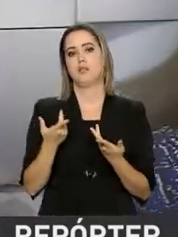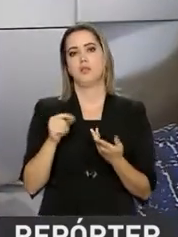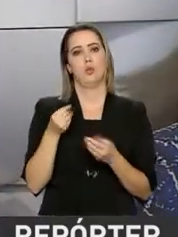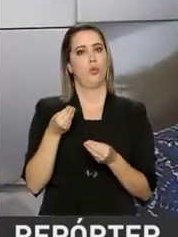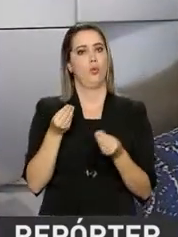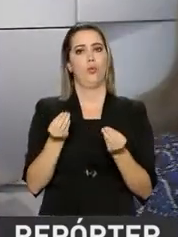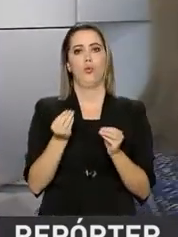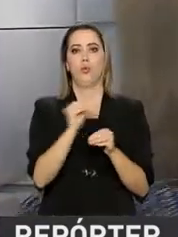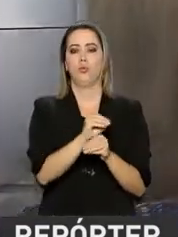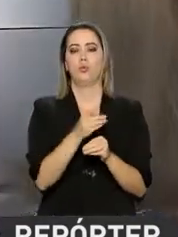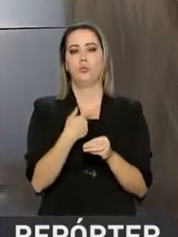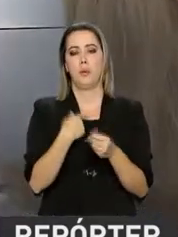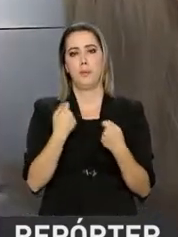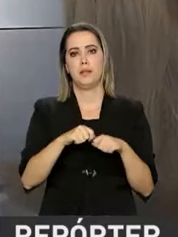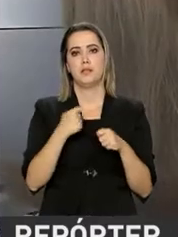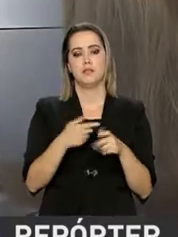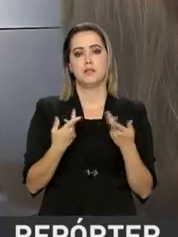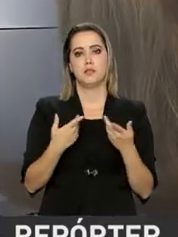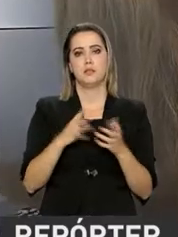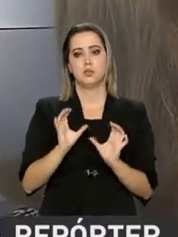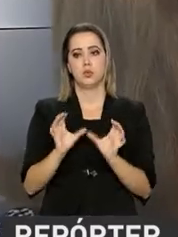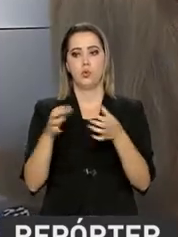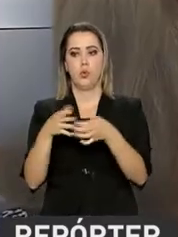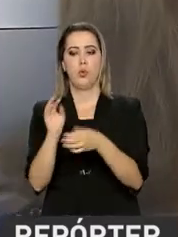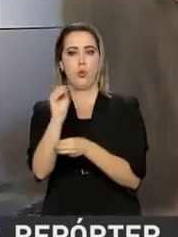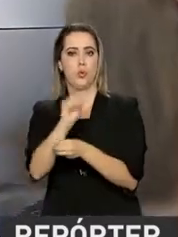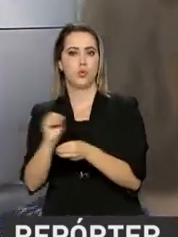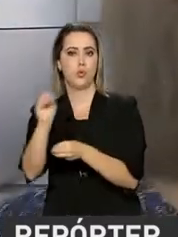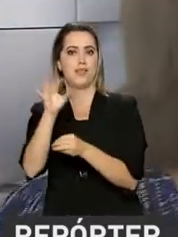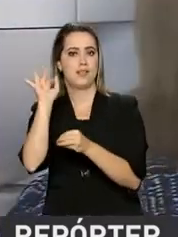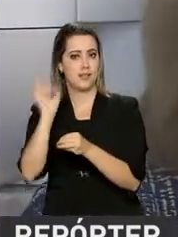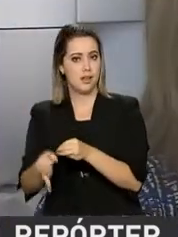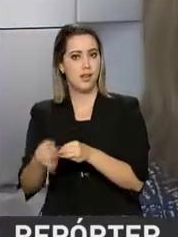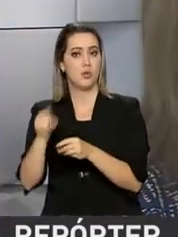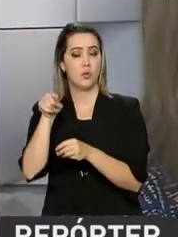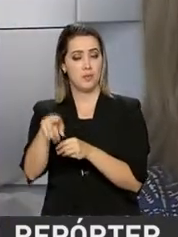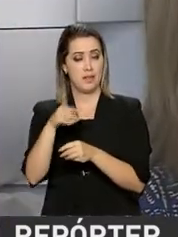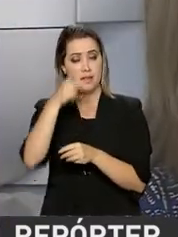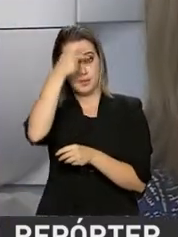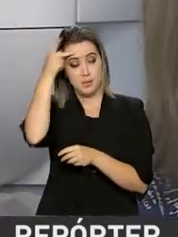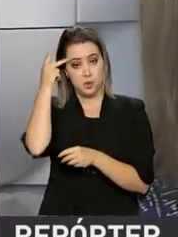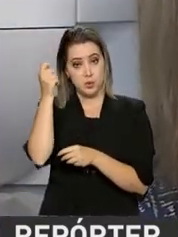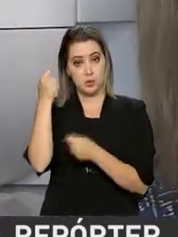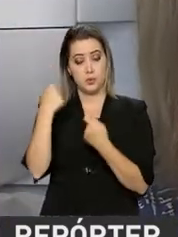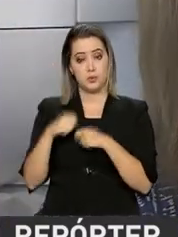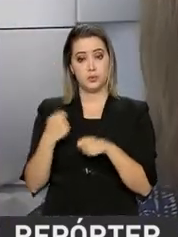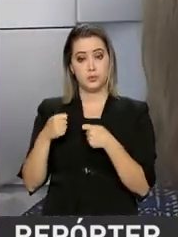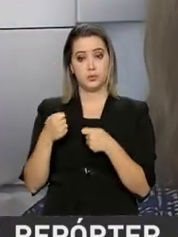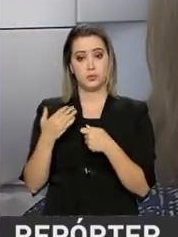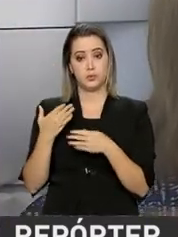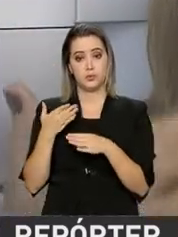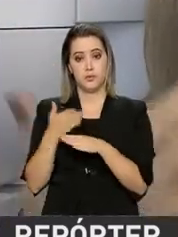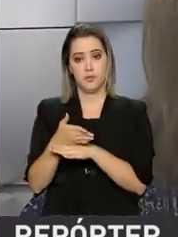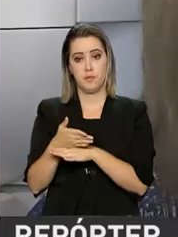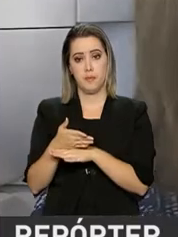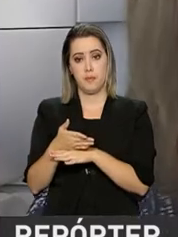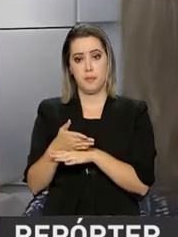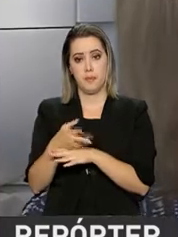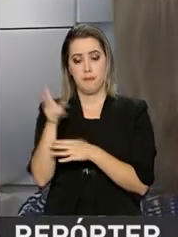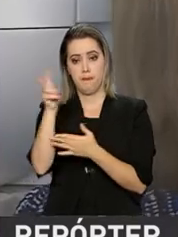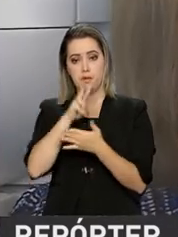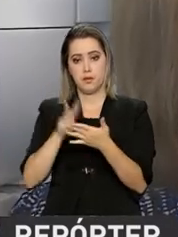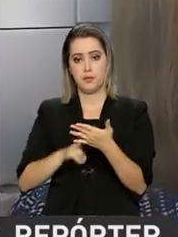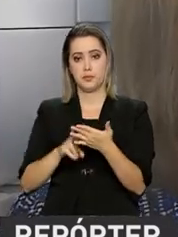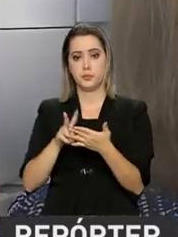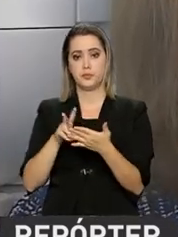pode entrar em PrEP. Ela tem que entrar num esquema de tratamento. Essa pessoa tem que fazer uma